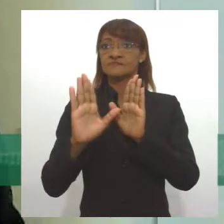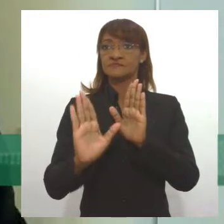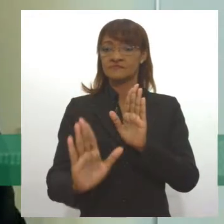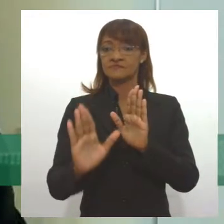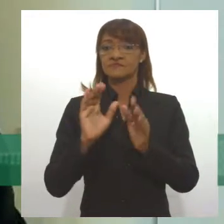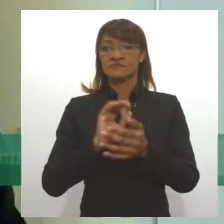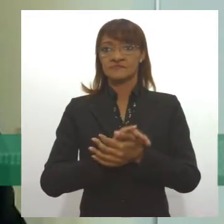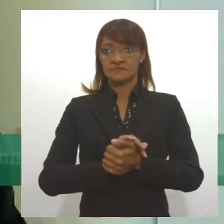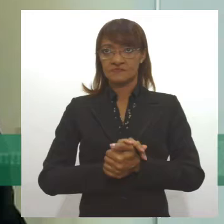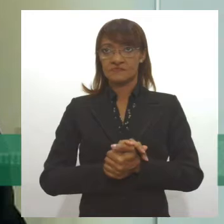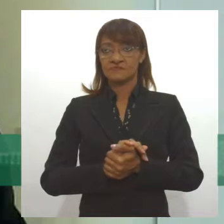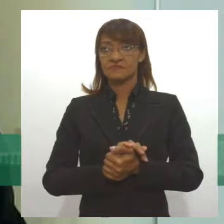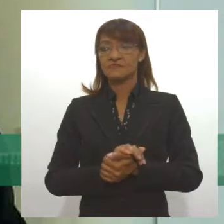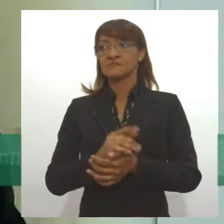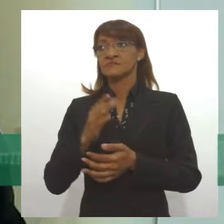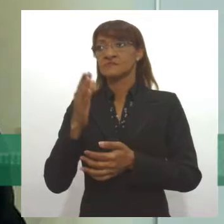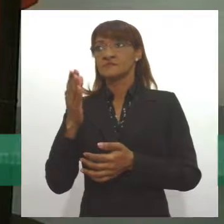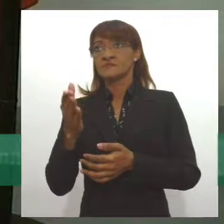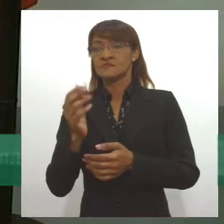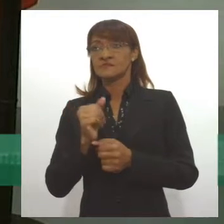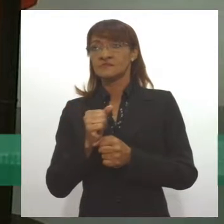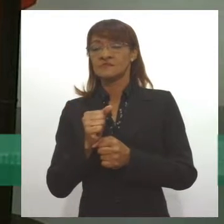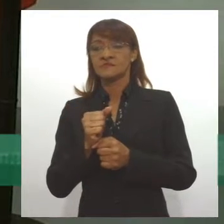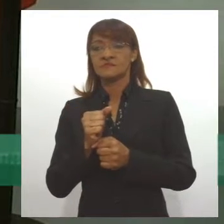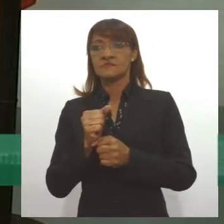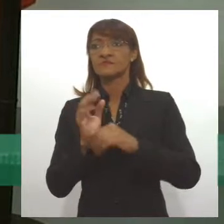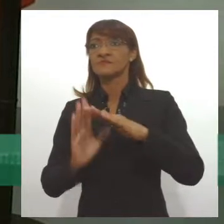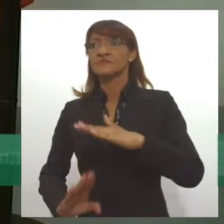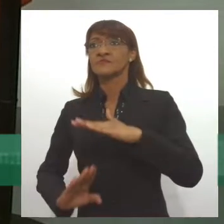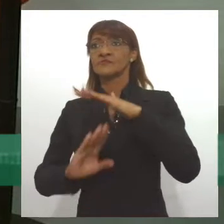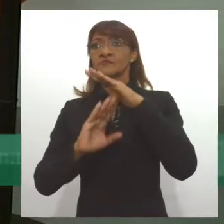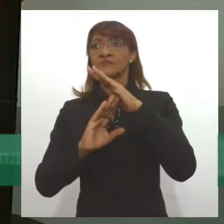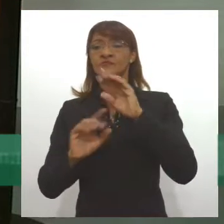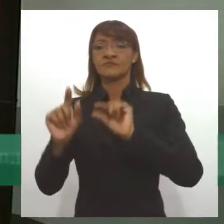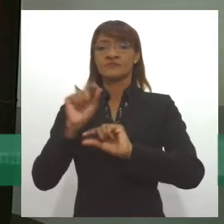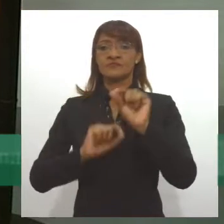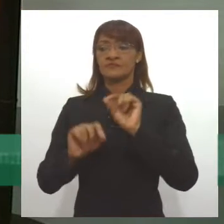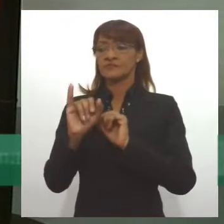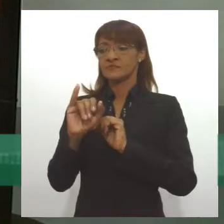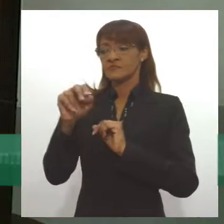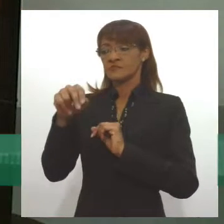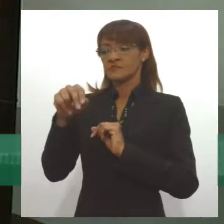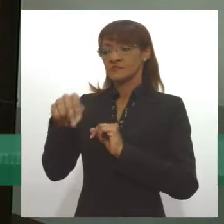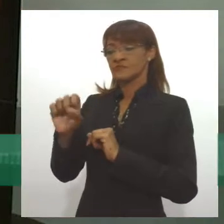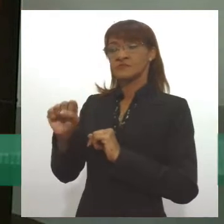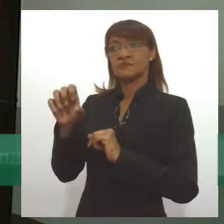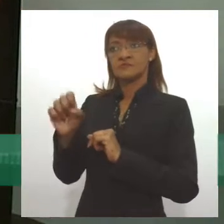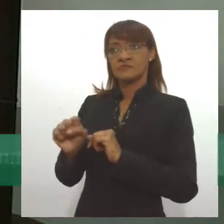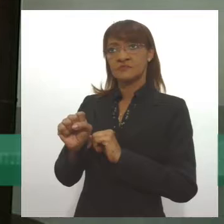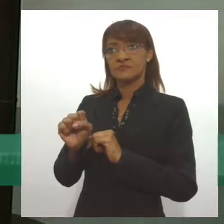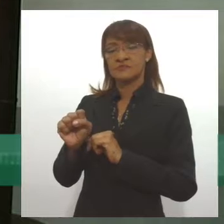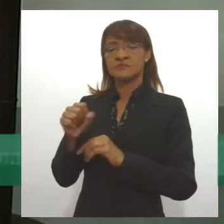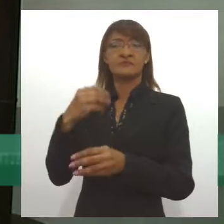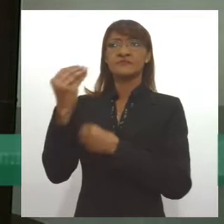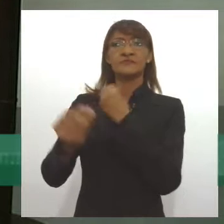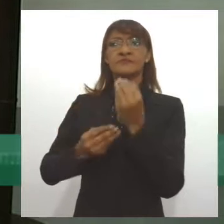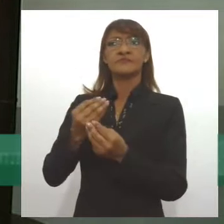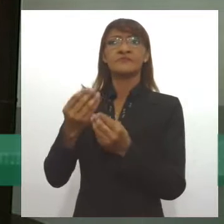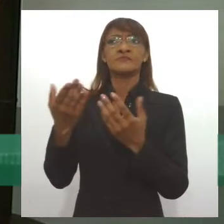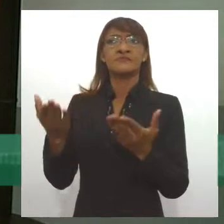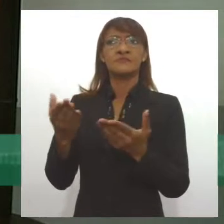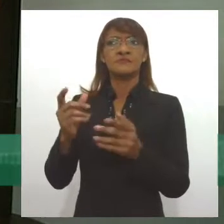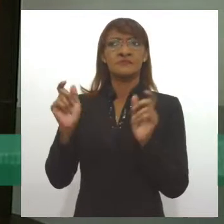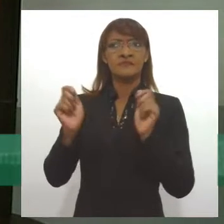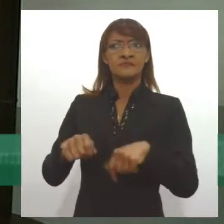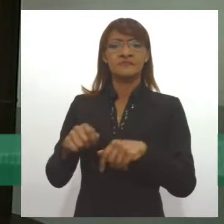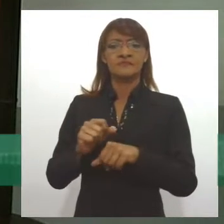público. Deputado, com relação ao limite na questão do INSS, né, os benefícios, como é que vai ficar estabelecido